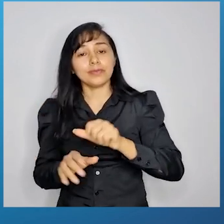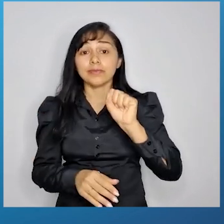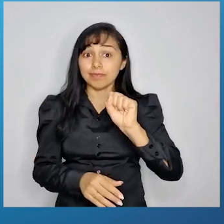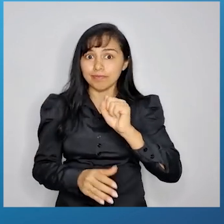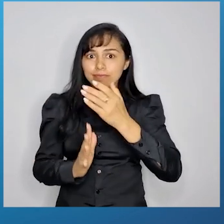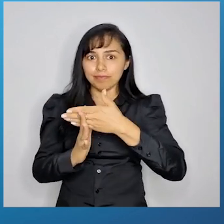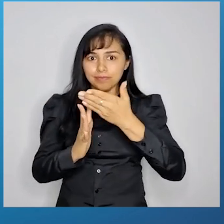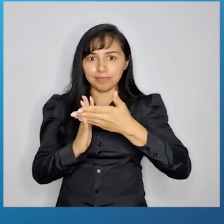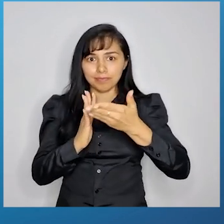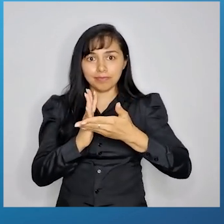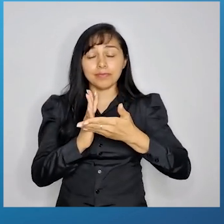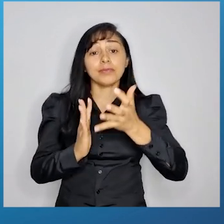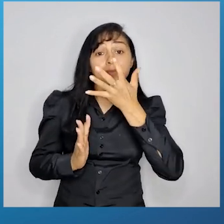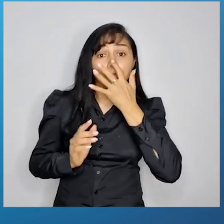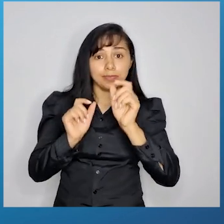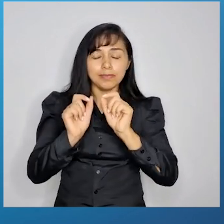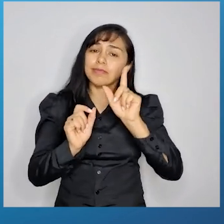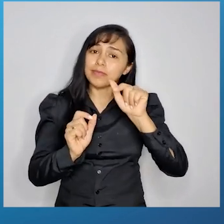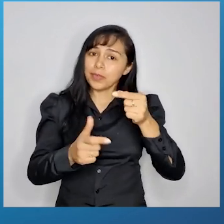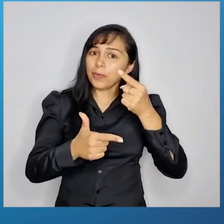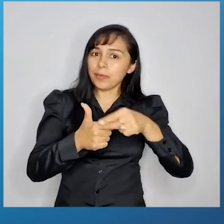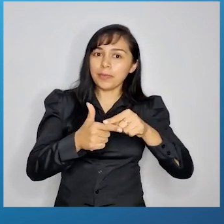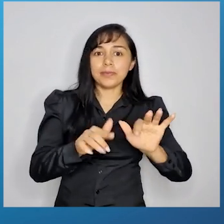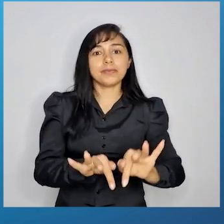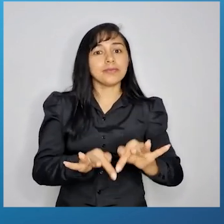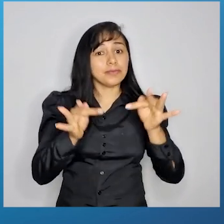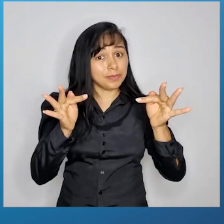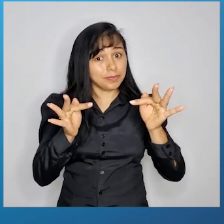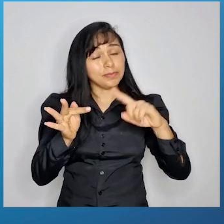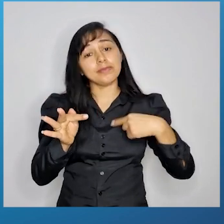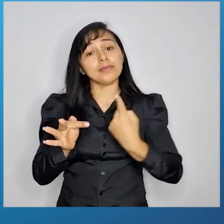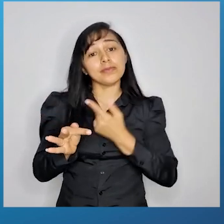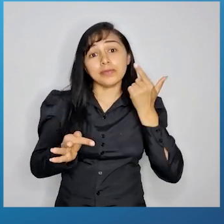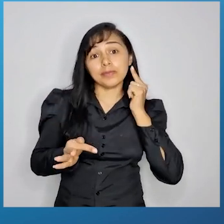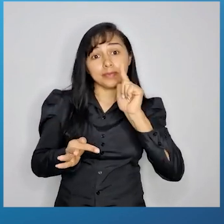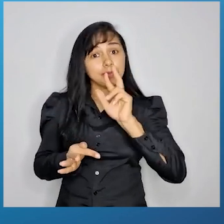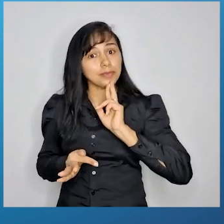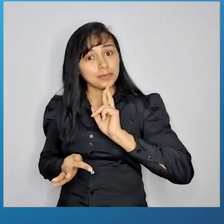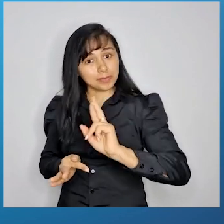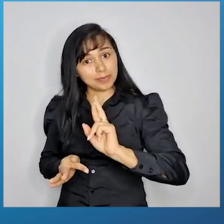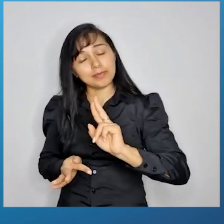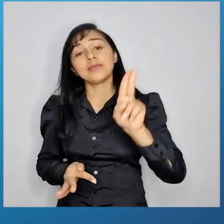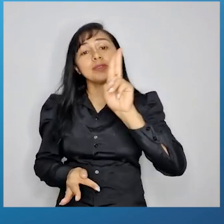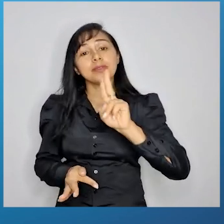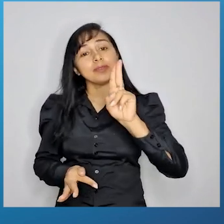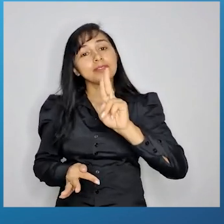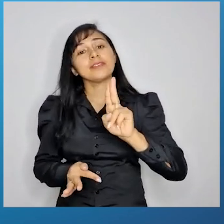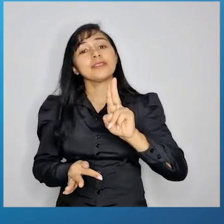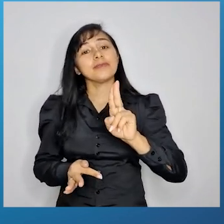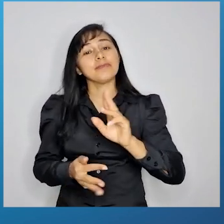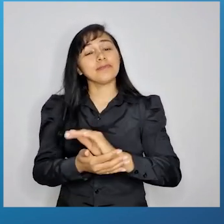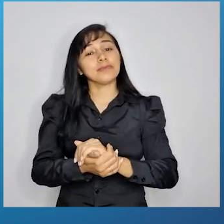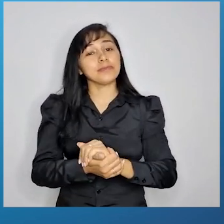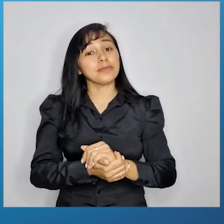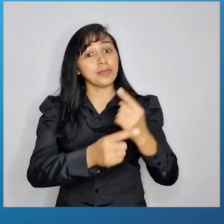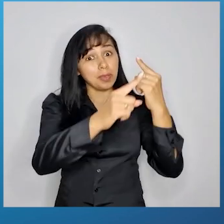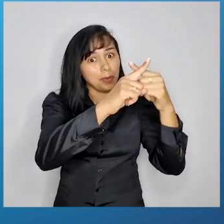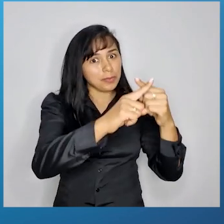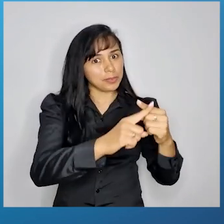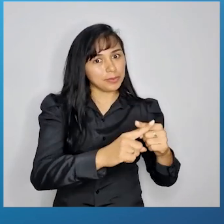8 prestações. Então, observem que é um problema simples e que nós conseguimos resolver aí com o auxílio